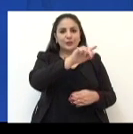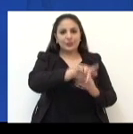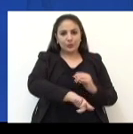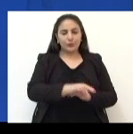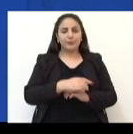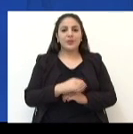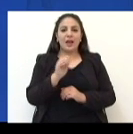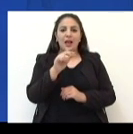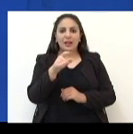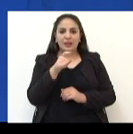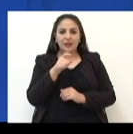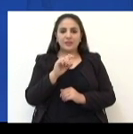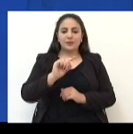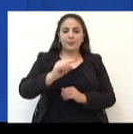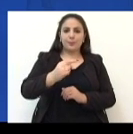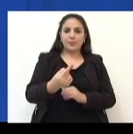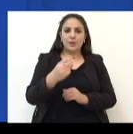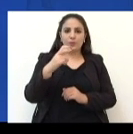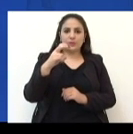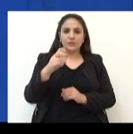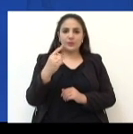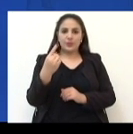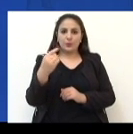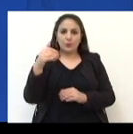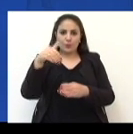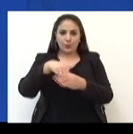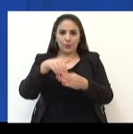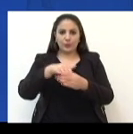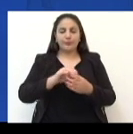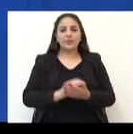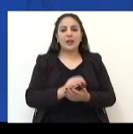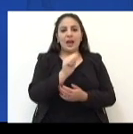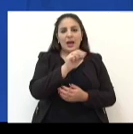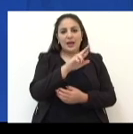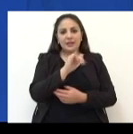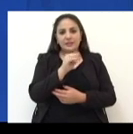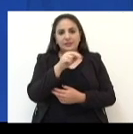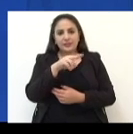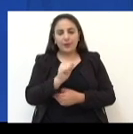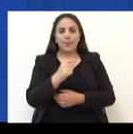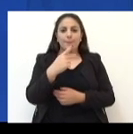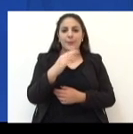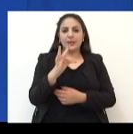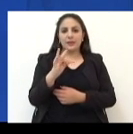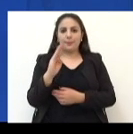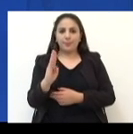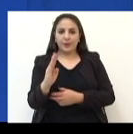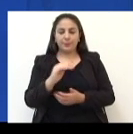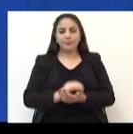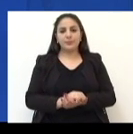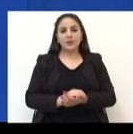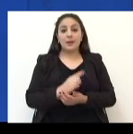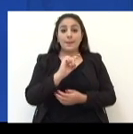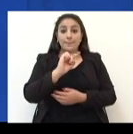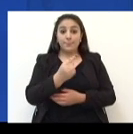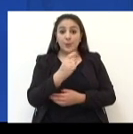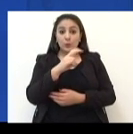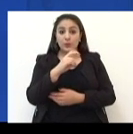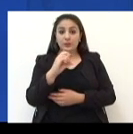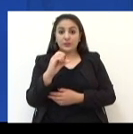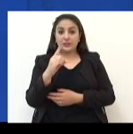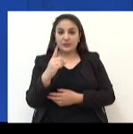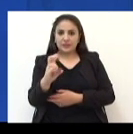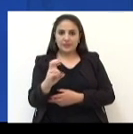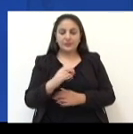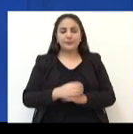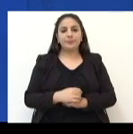do PCdoB, fez 1.051 votos. Aristeu Dallalana, do PTB,